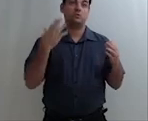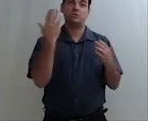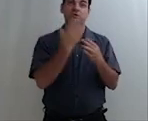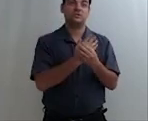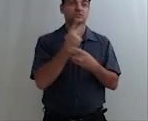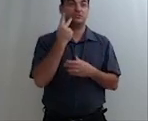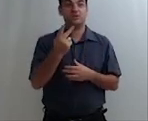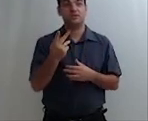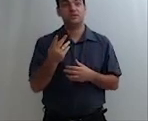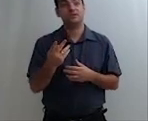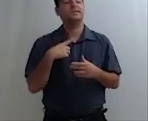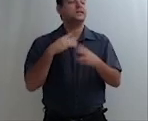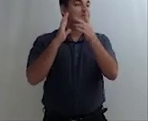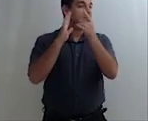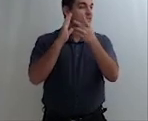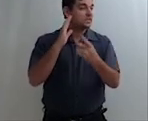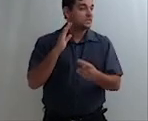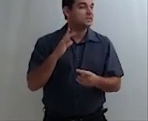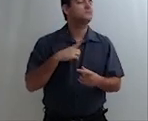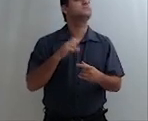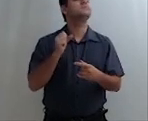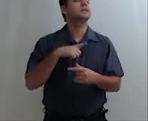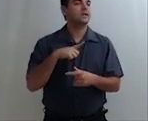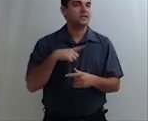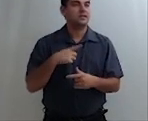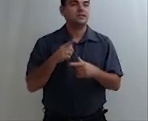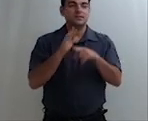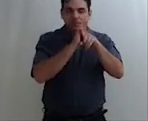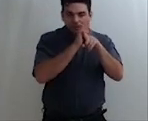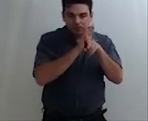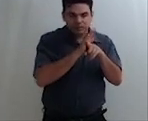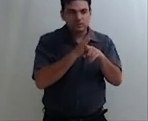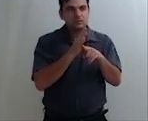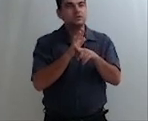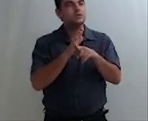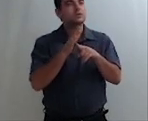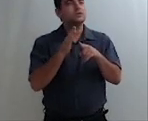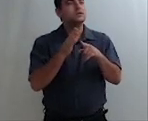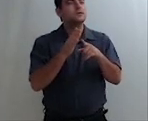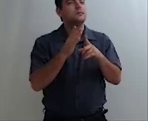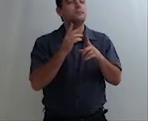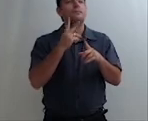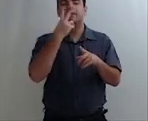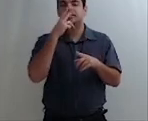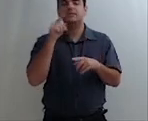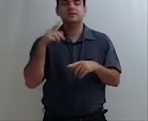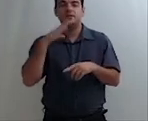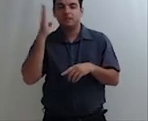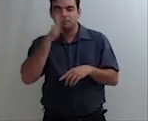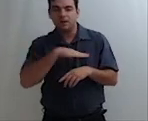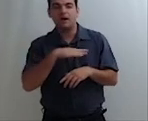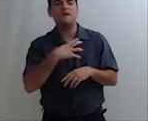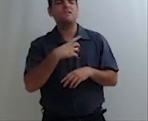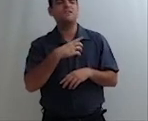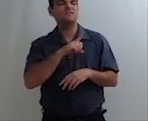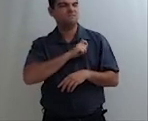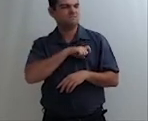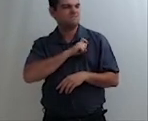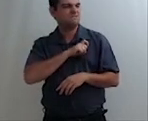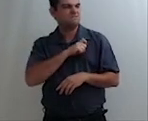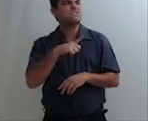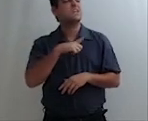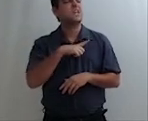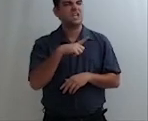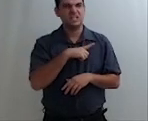pelos elementos e circunstâncias que se extraem deles se trata de Agentes de notória periculosidade e